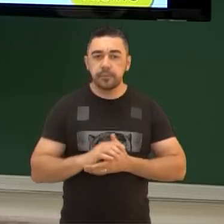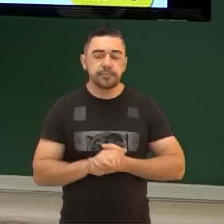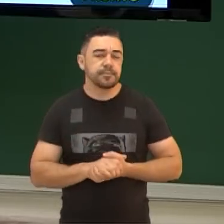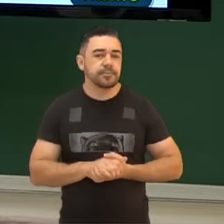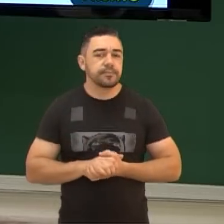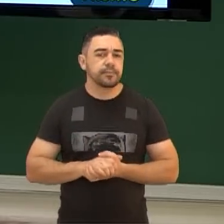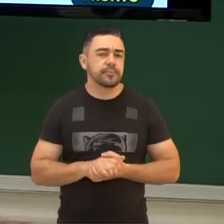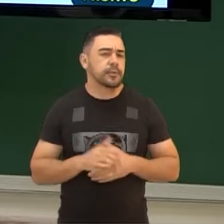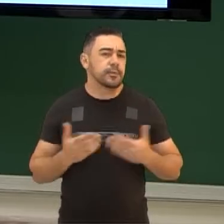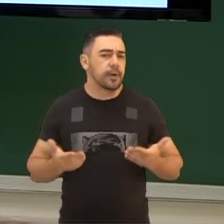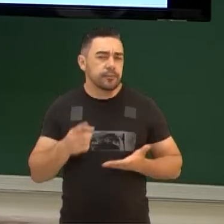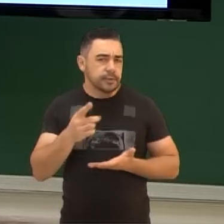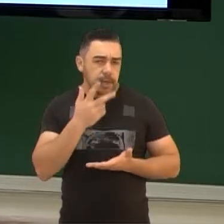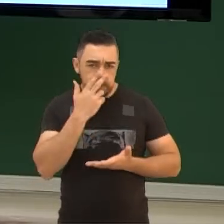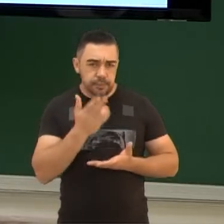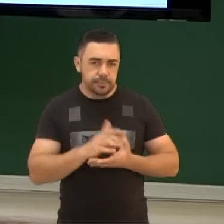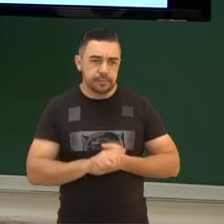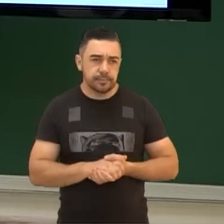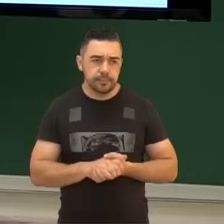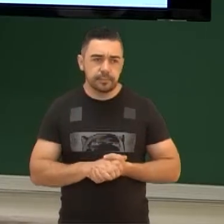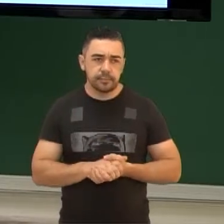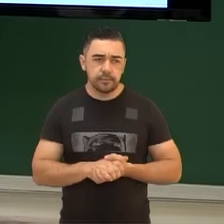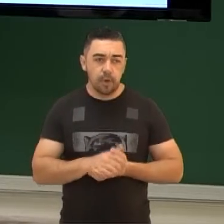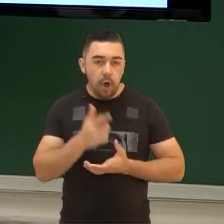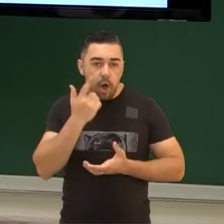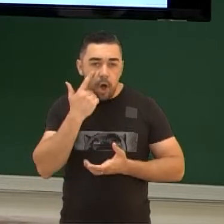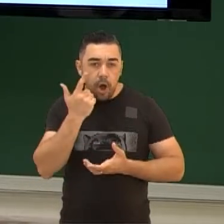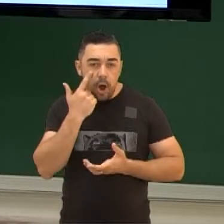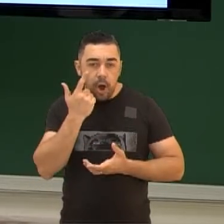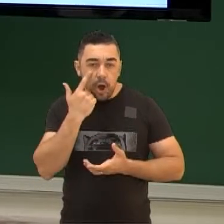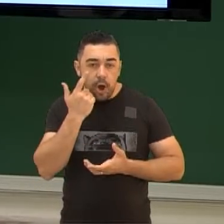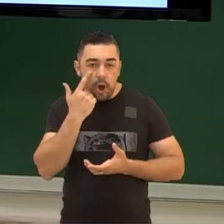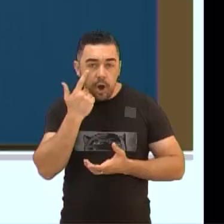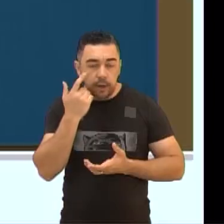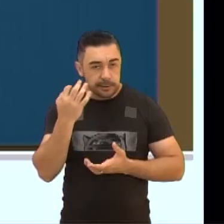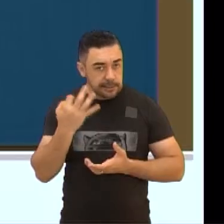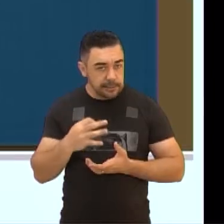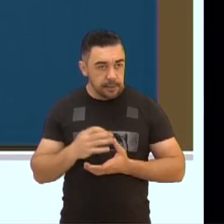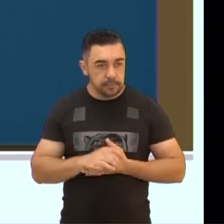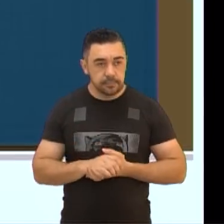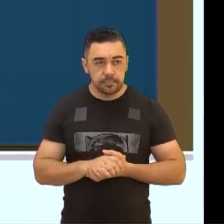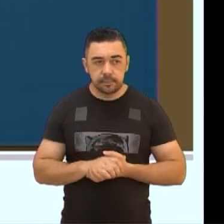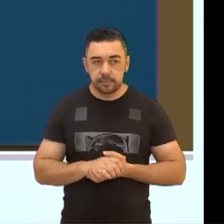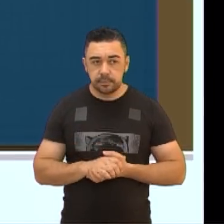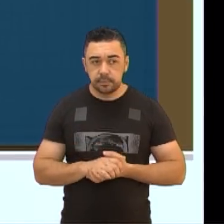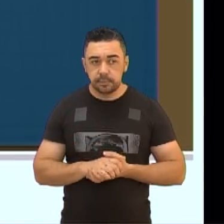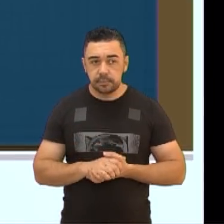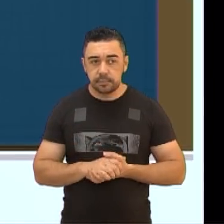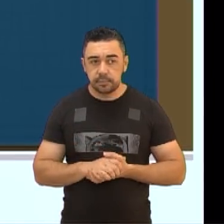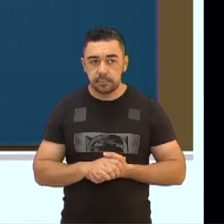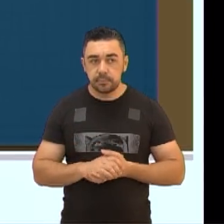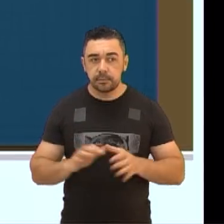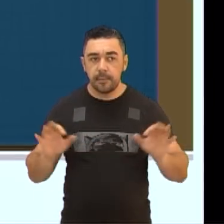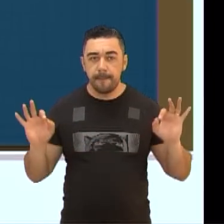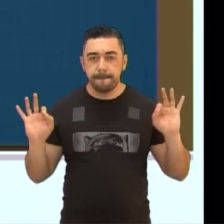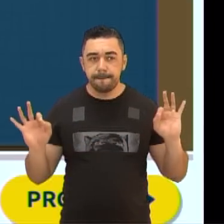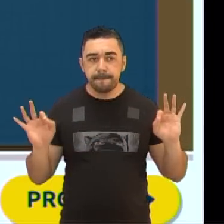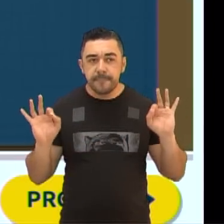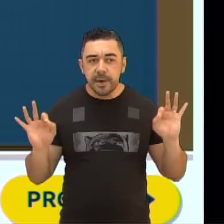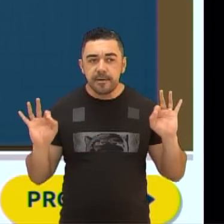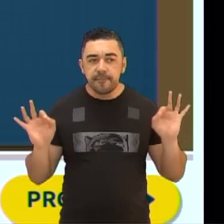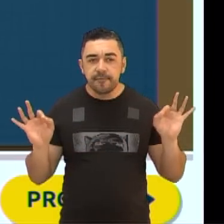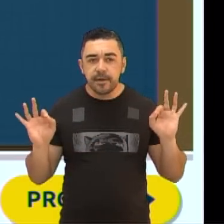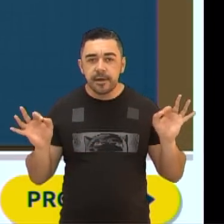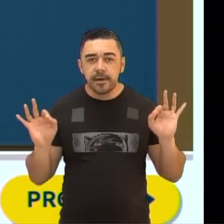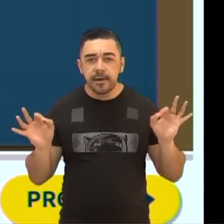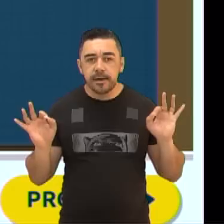Que tal? O que vocês acham? Olha só, vamos ver se montar vai dar certo. Opa! Montou, pessoal, aí em